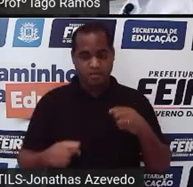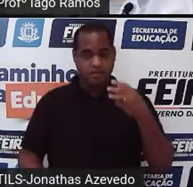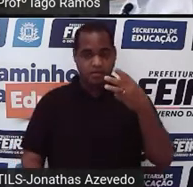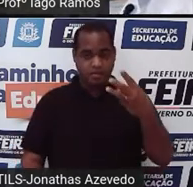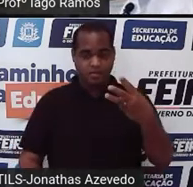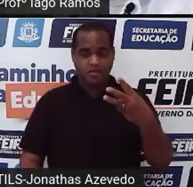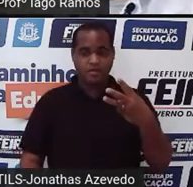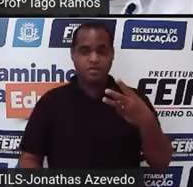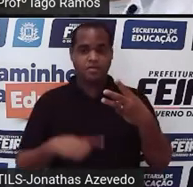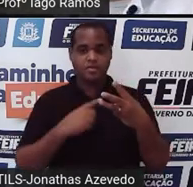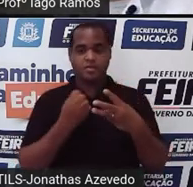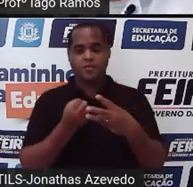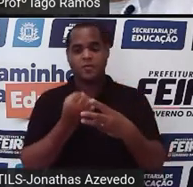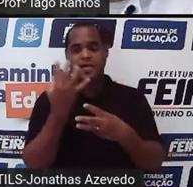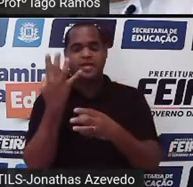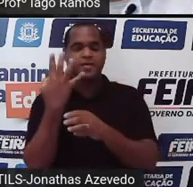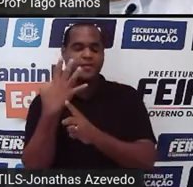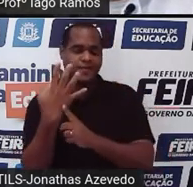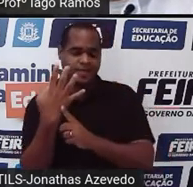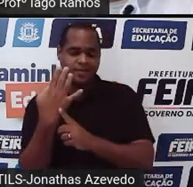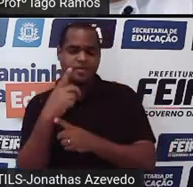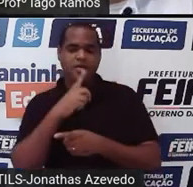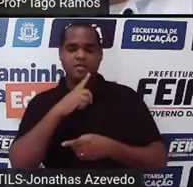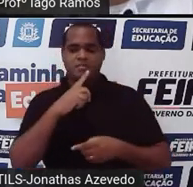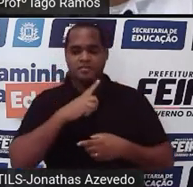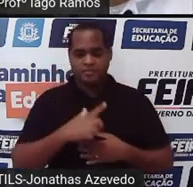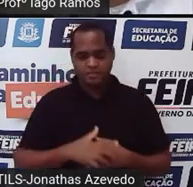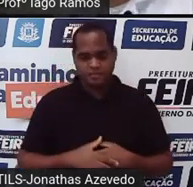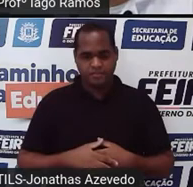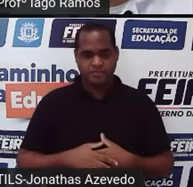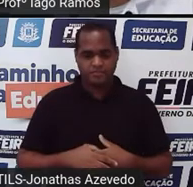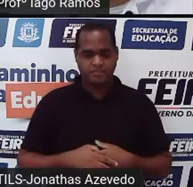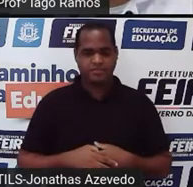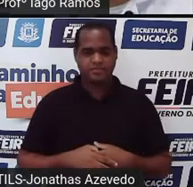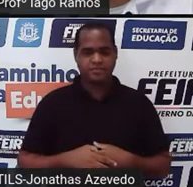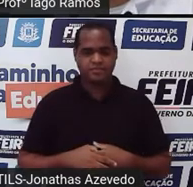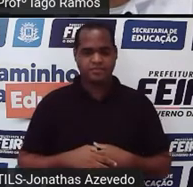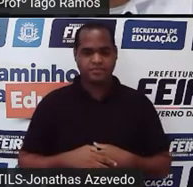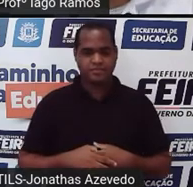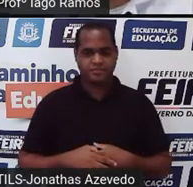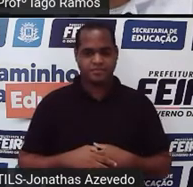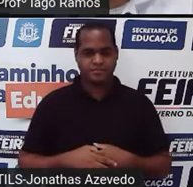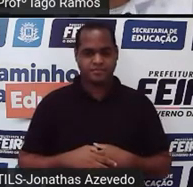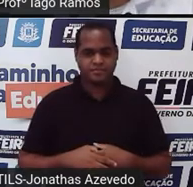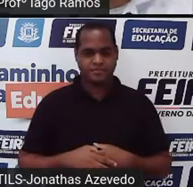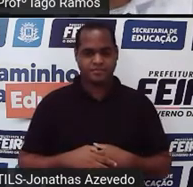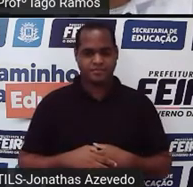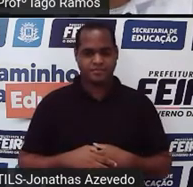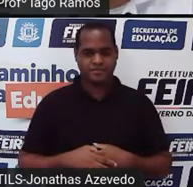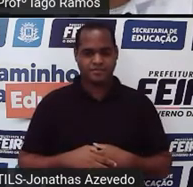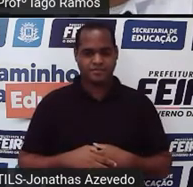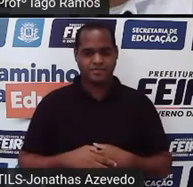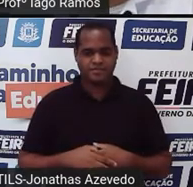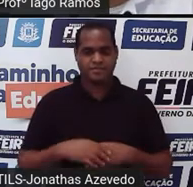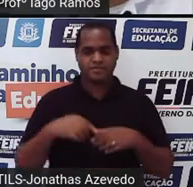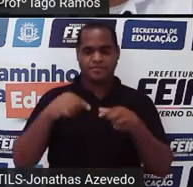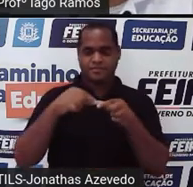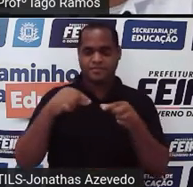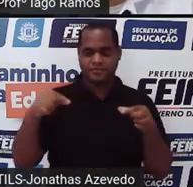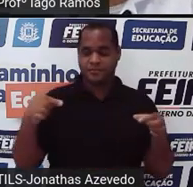fileira a gente tivesse 4 cubinhos se a gente for aqui nessa figura e contar todos os cubinhos